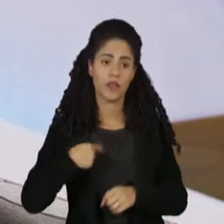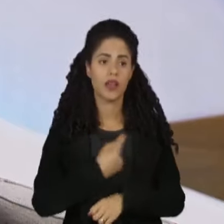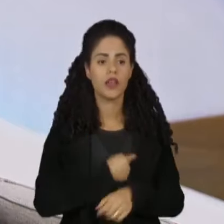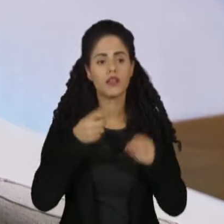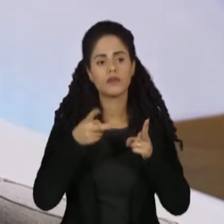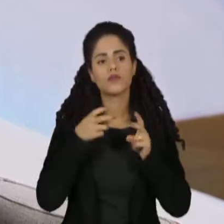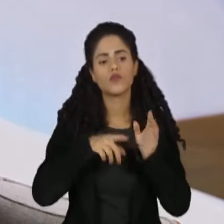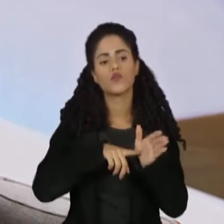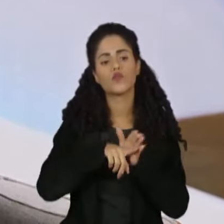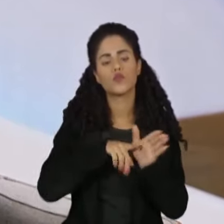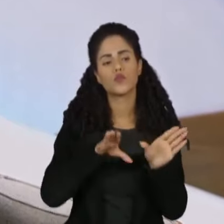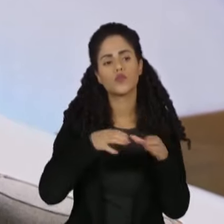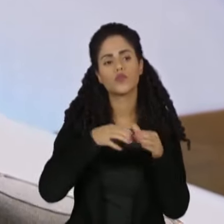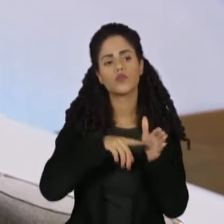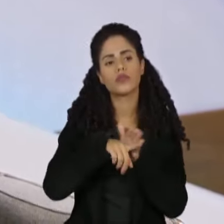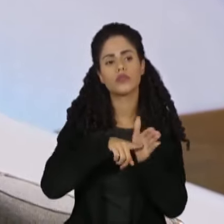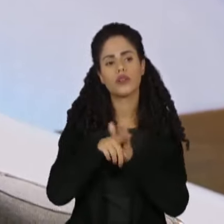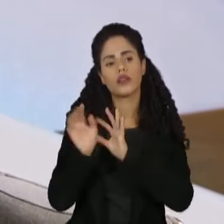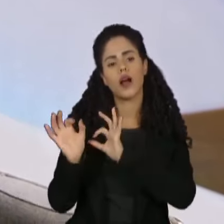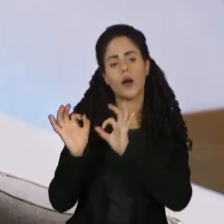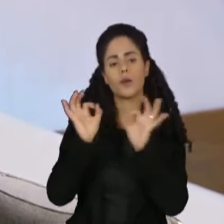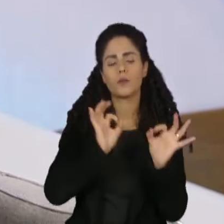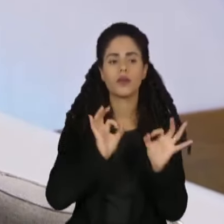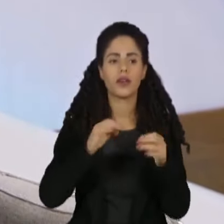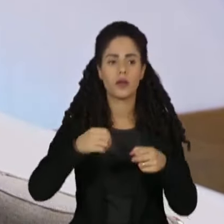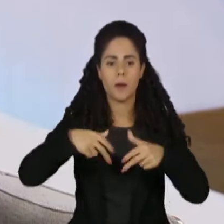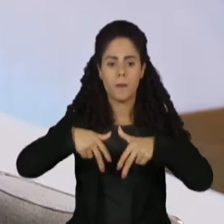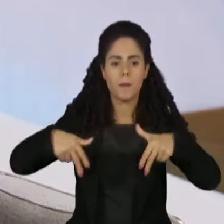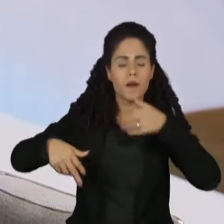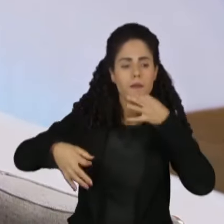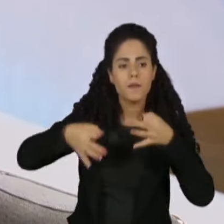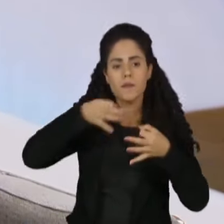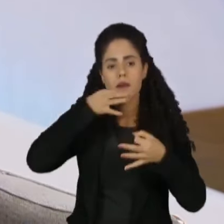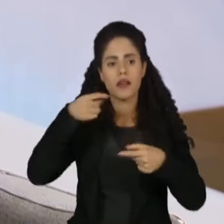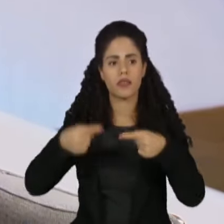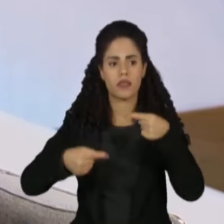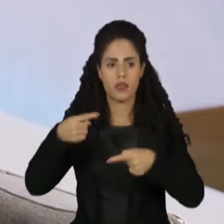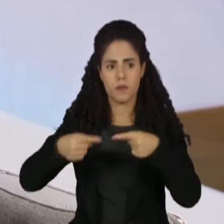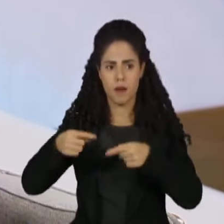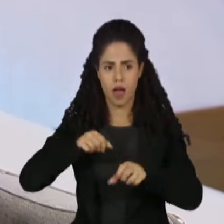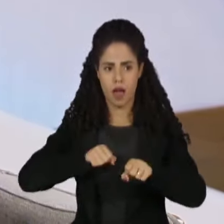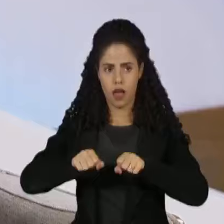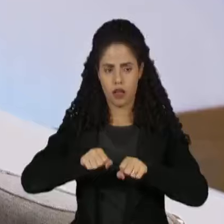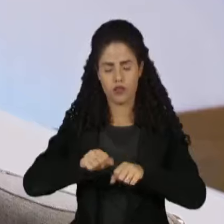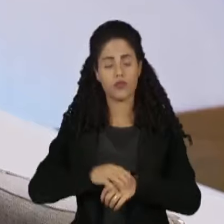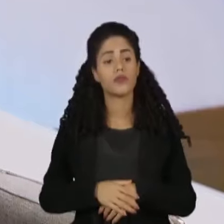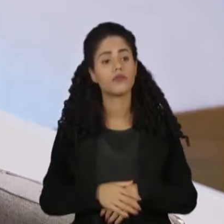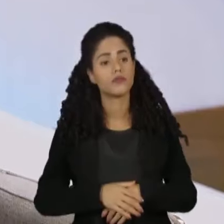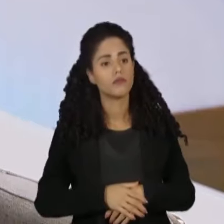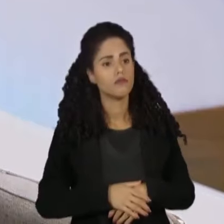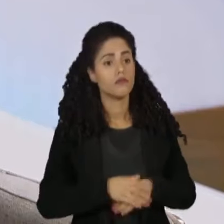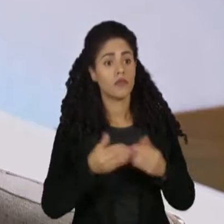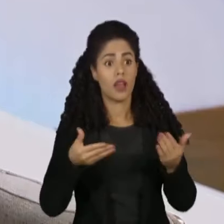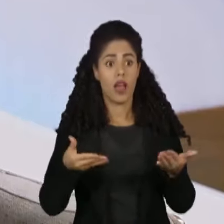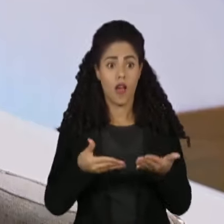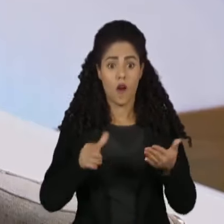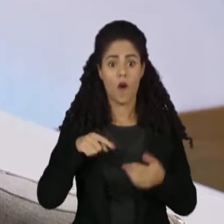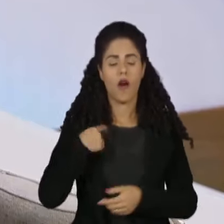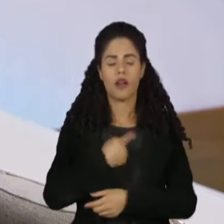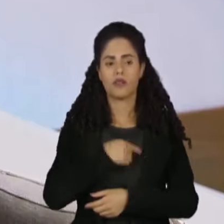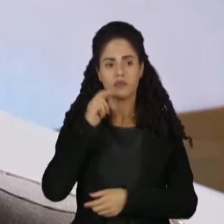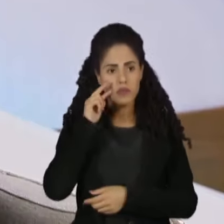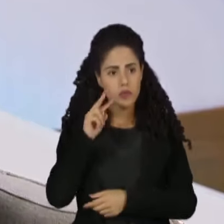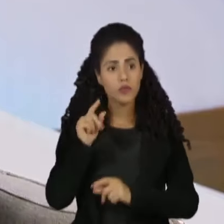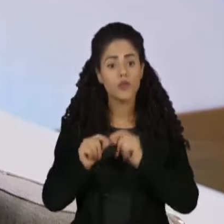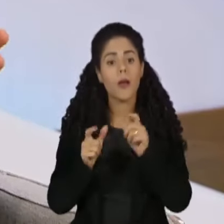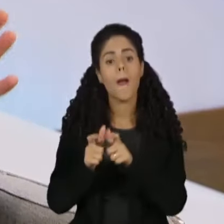grupos de pesquisa acompanhando o debate que houve eh que houve a cadeirada então a a primeira coisa que isso levou